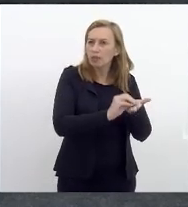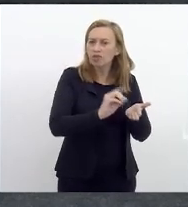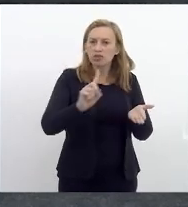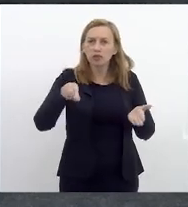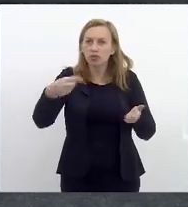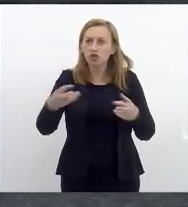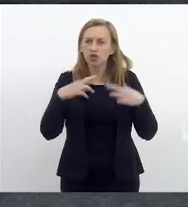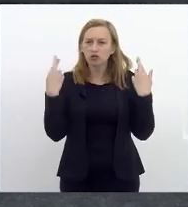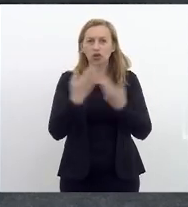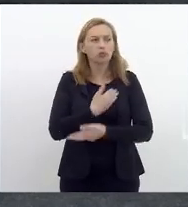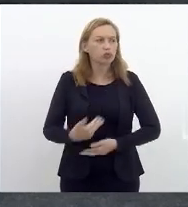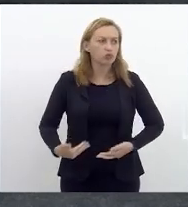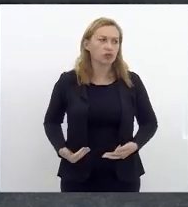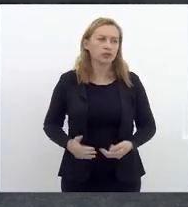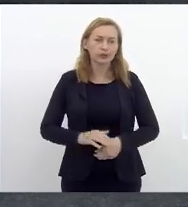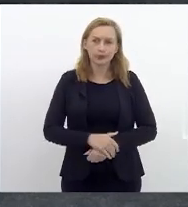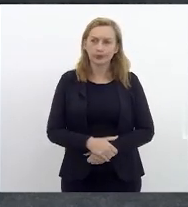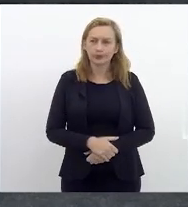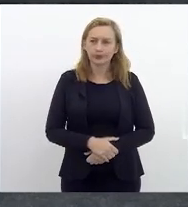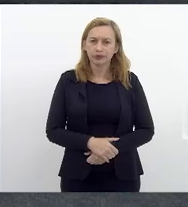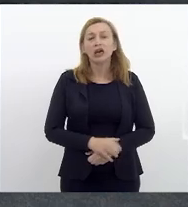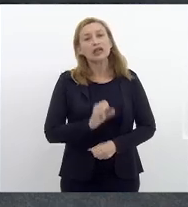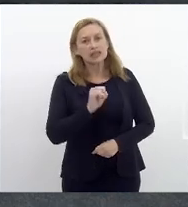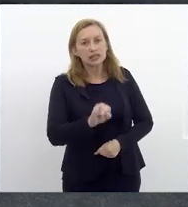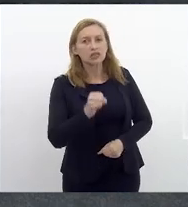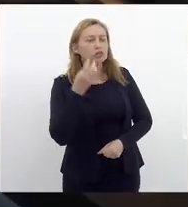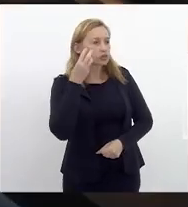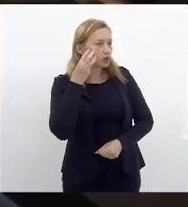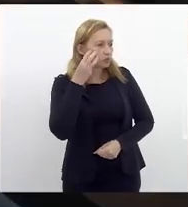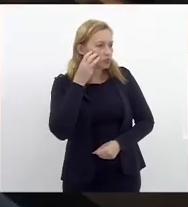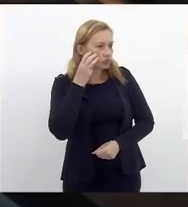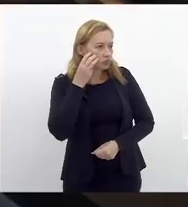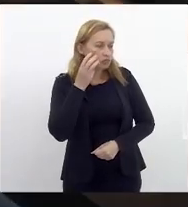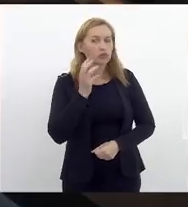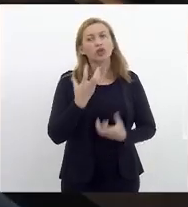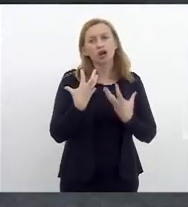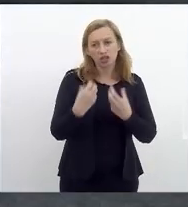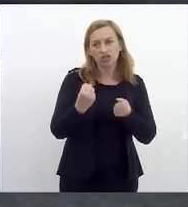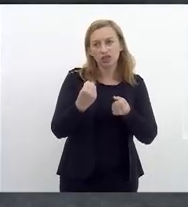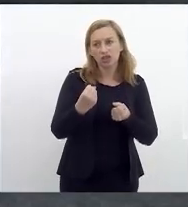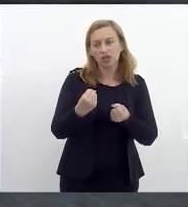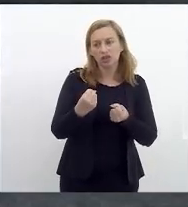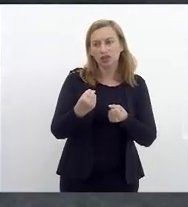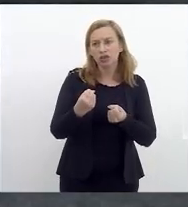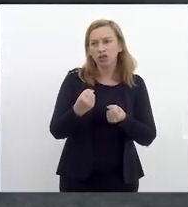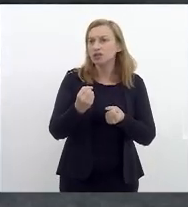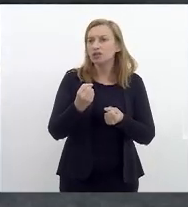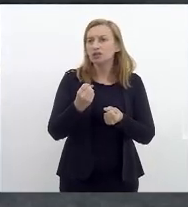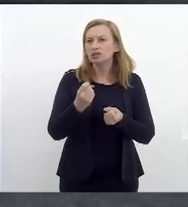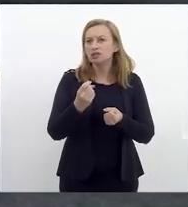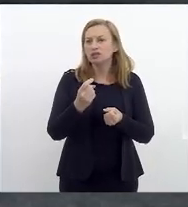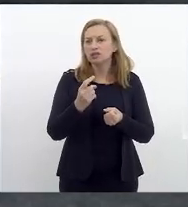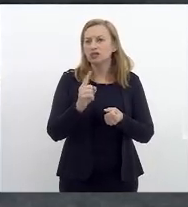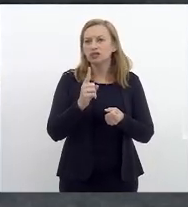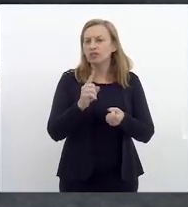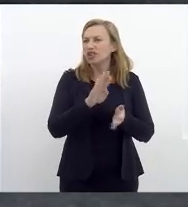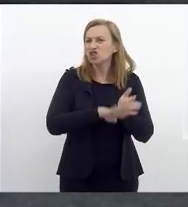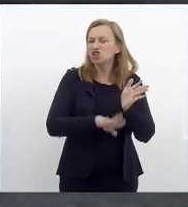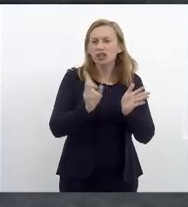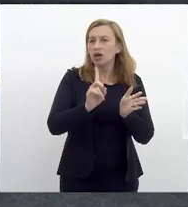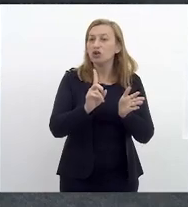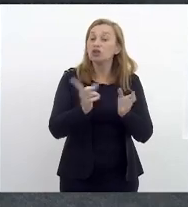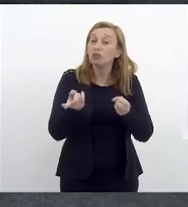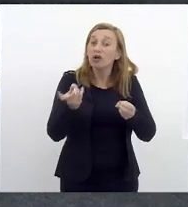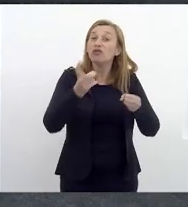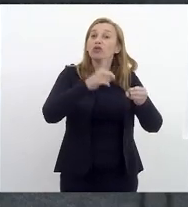essa audiência pública. Se o deputado Valdeque assim anuir... não é para obstaculizar o projeto, é só para que ele